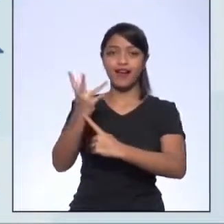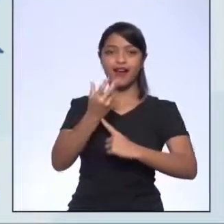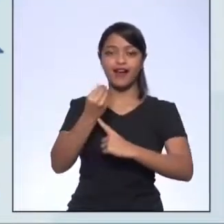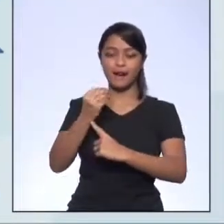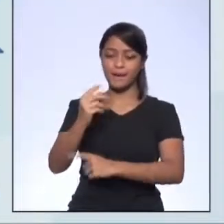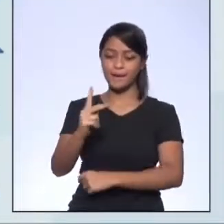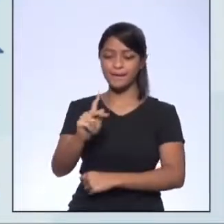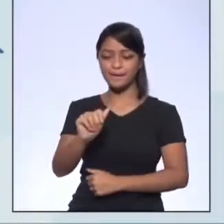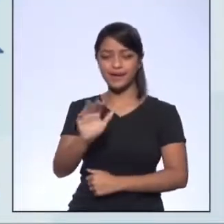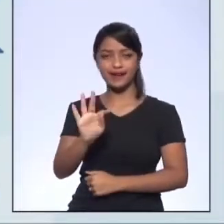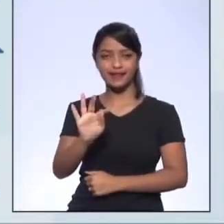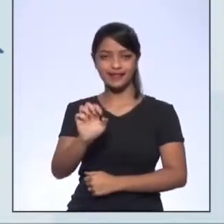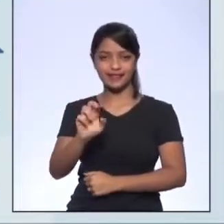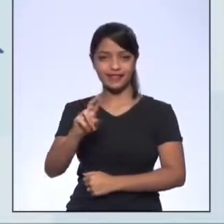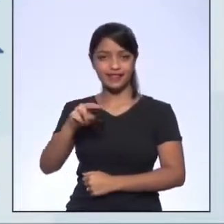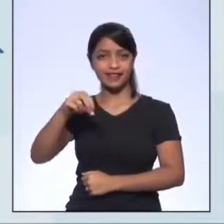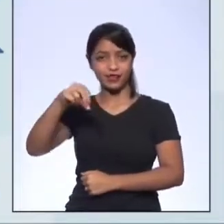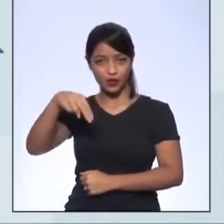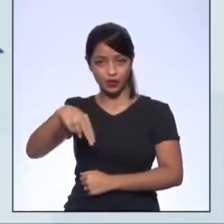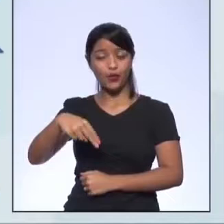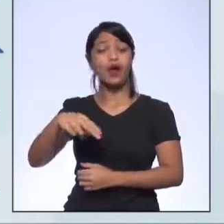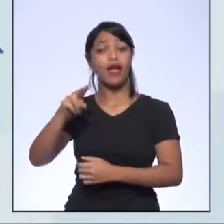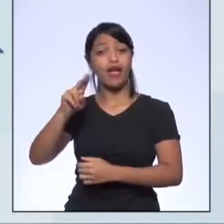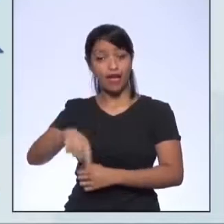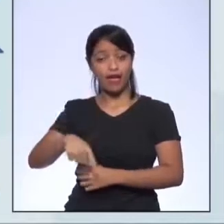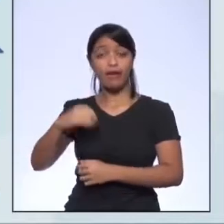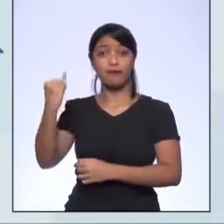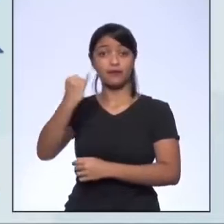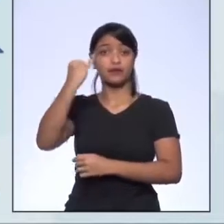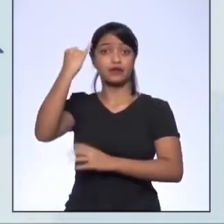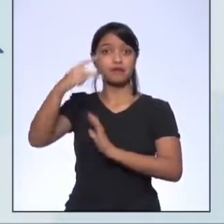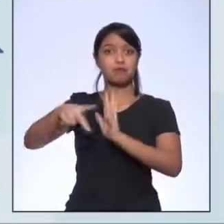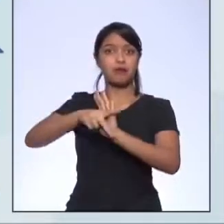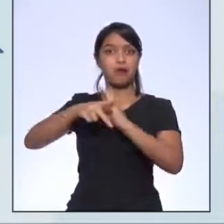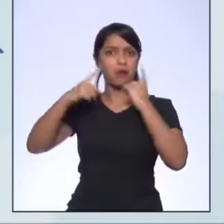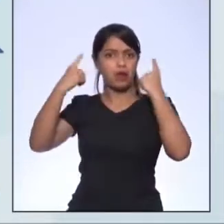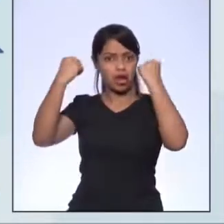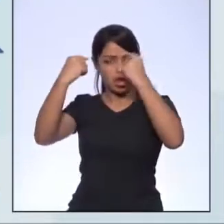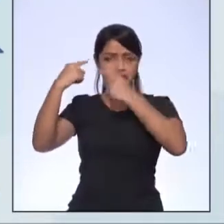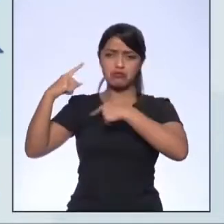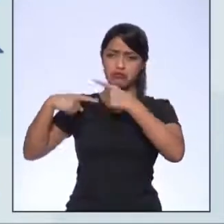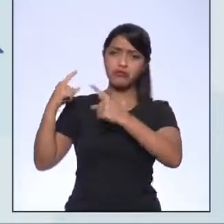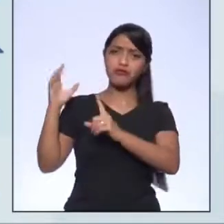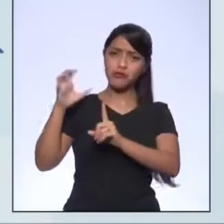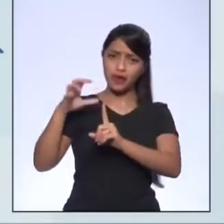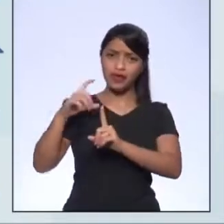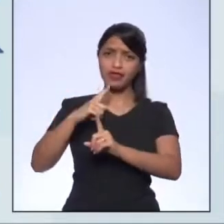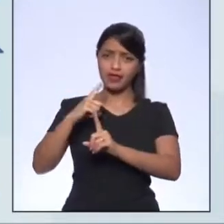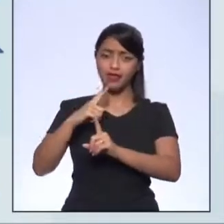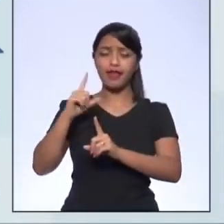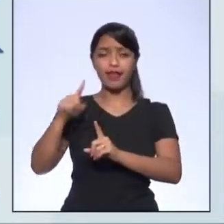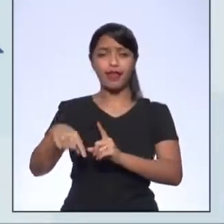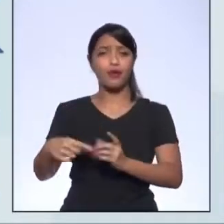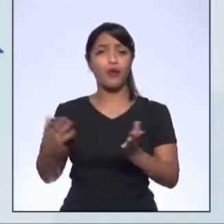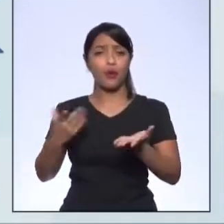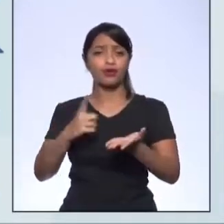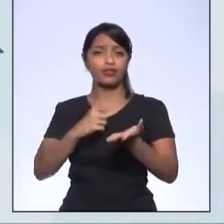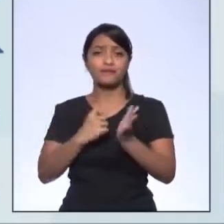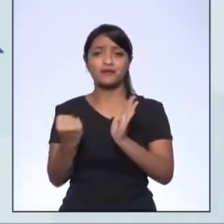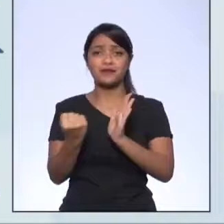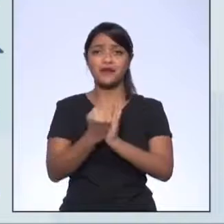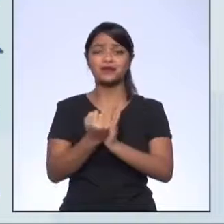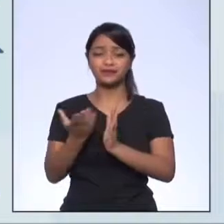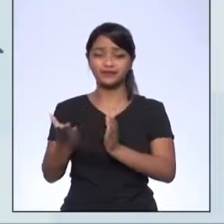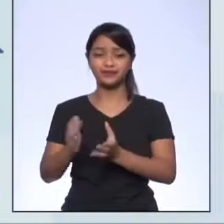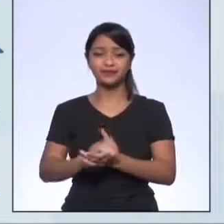período e que hoje nós temos ele aí como patrimônio cultural. A literatura e linguagem, nós sabemos que